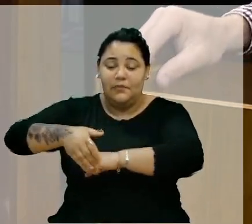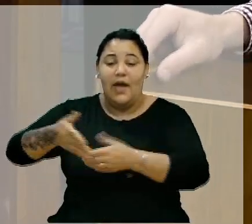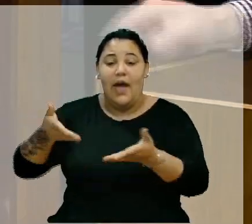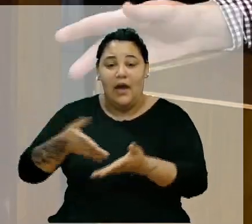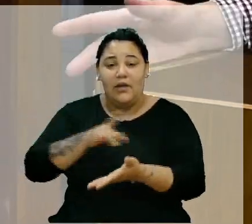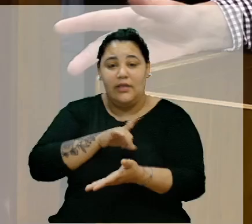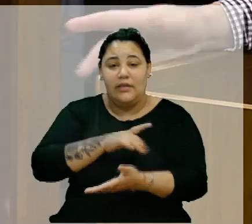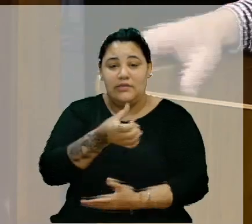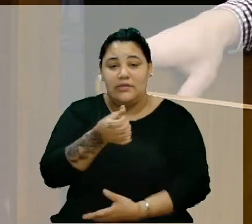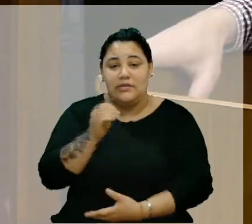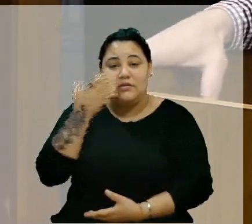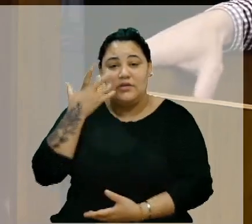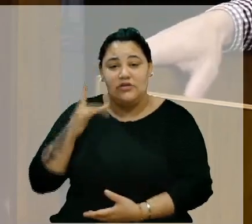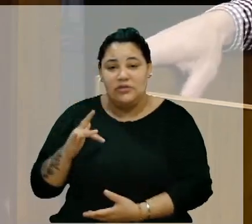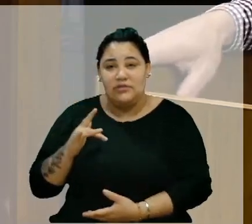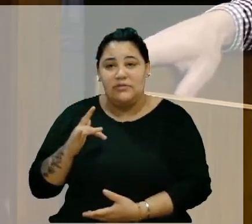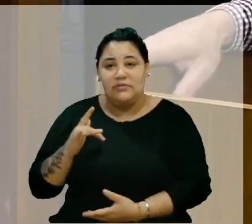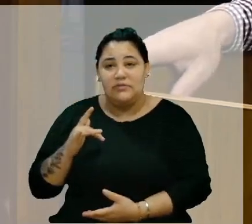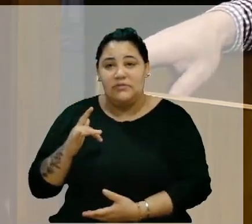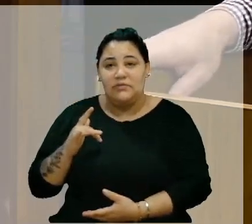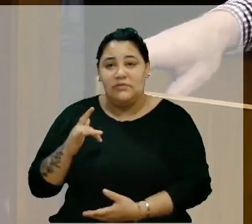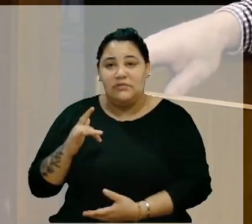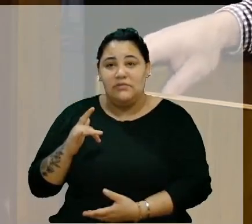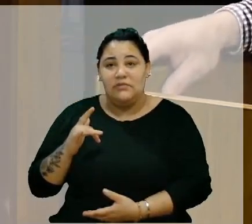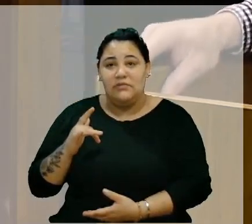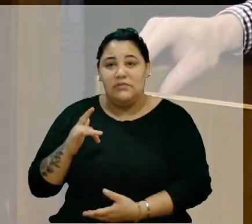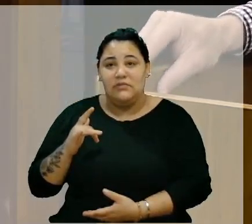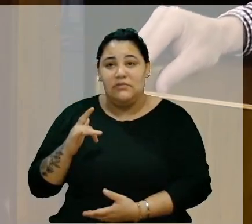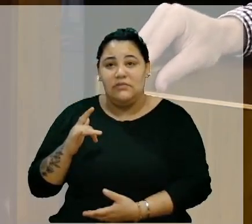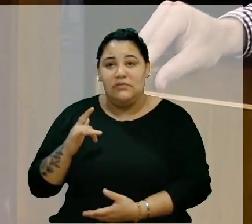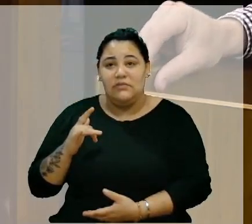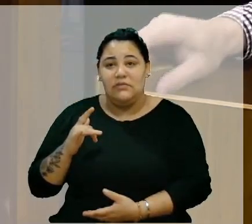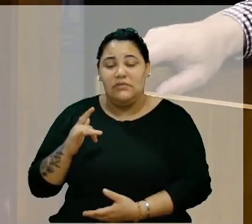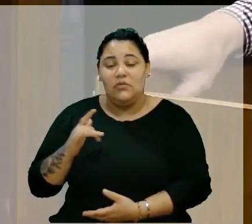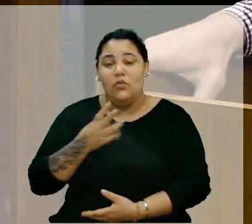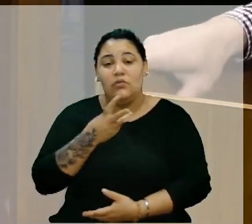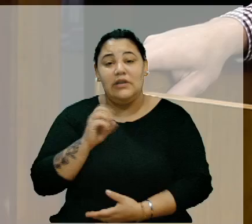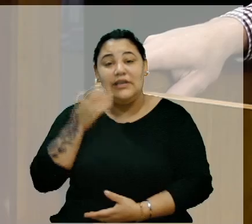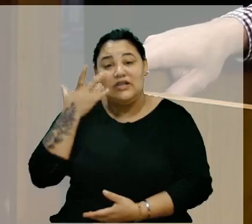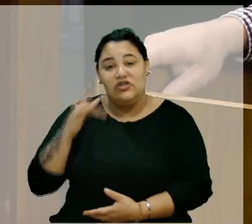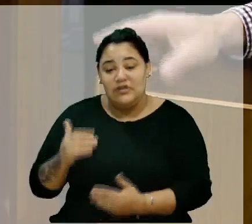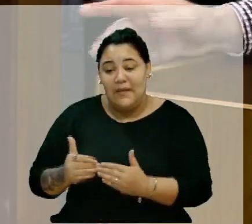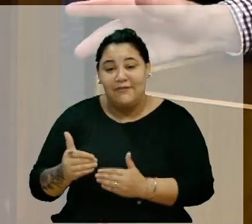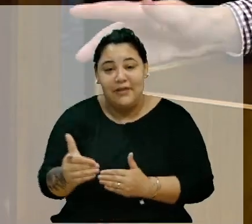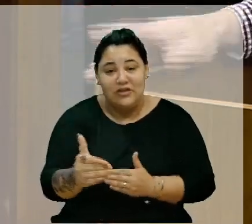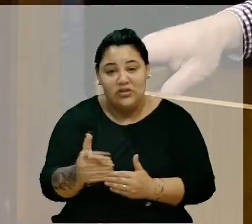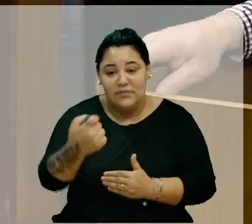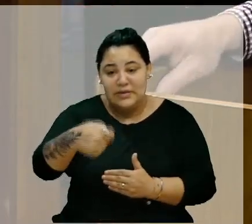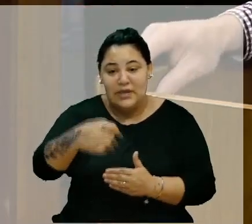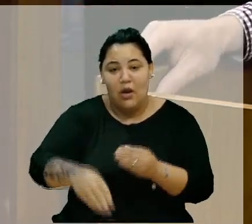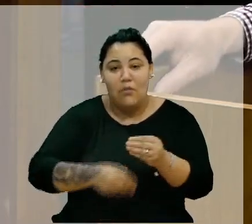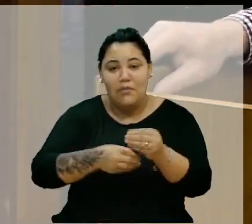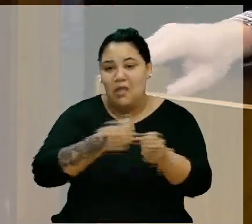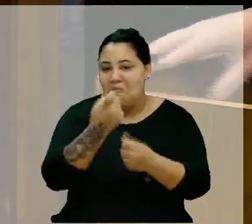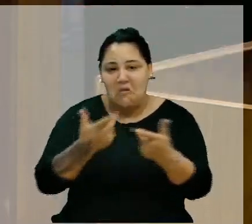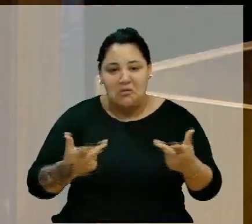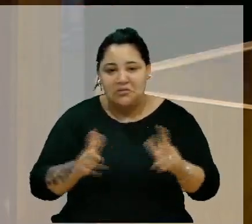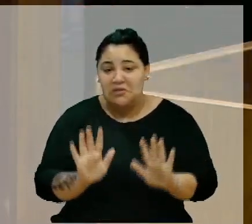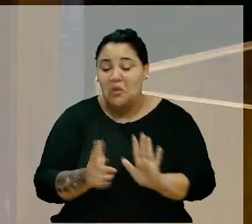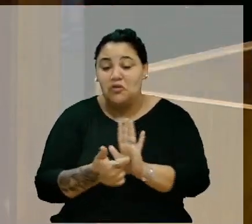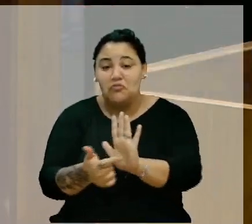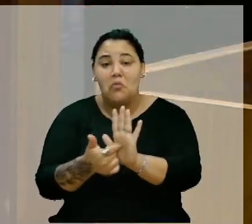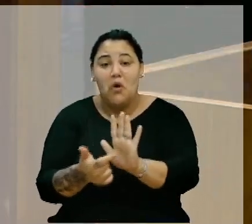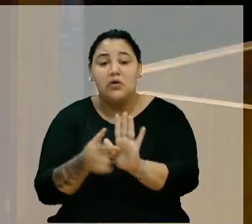dias, com 30 dias prorrogáveis se precisar. Então, isso a gente mostra que a